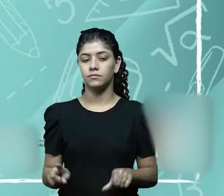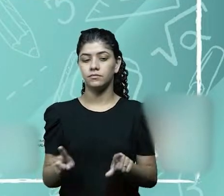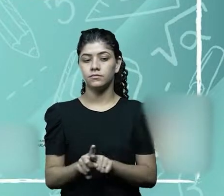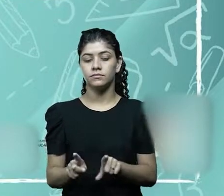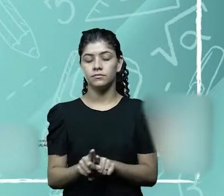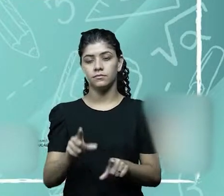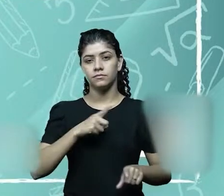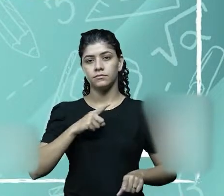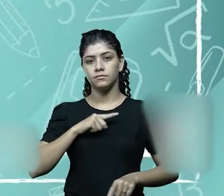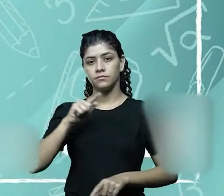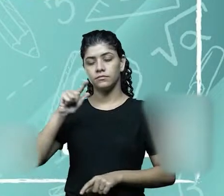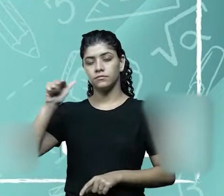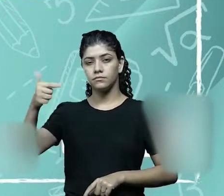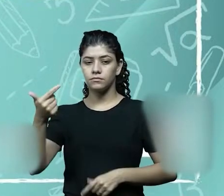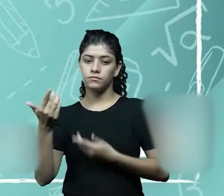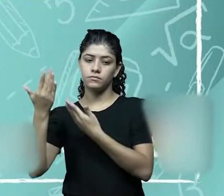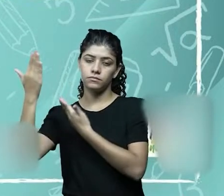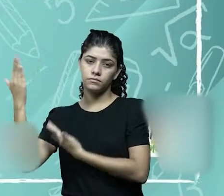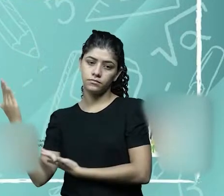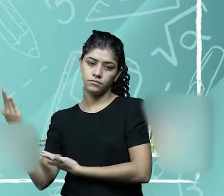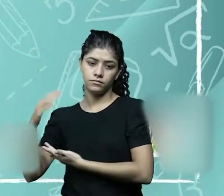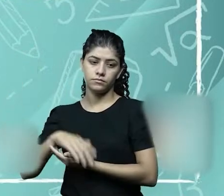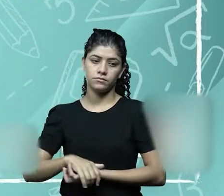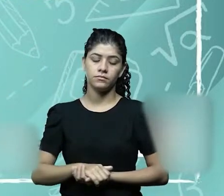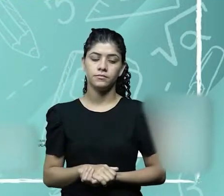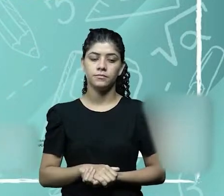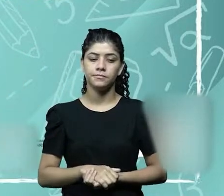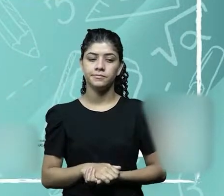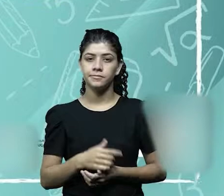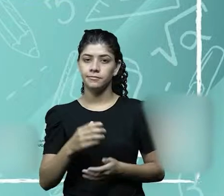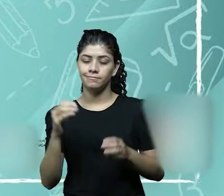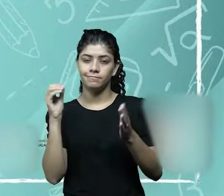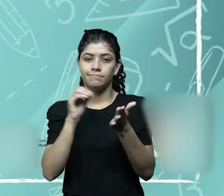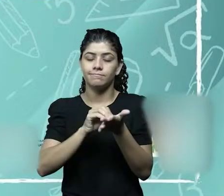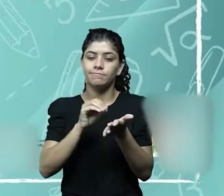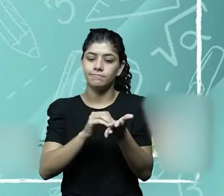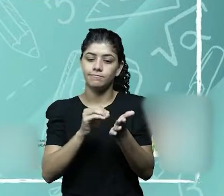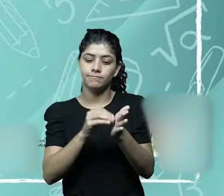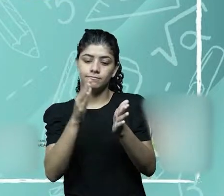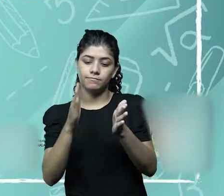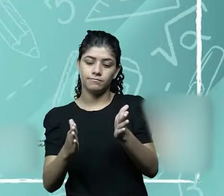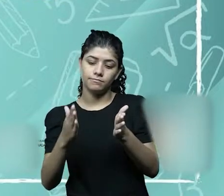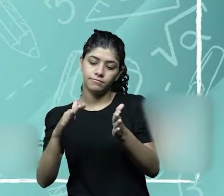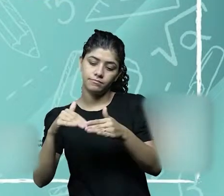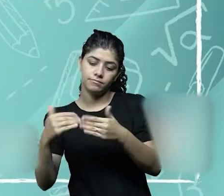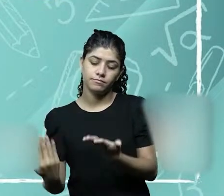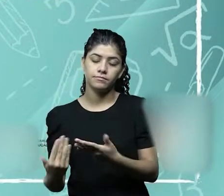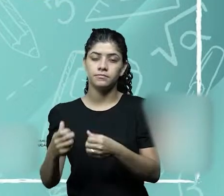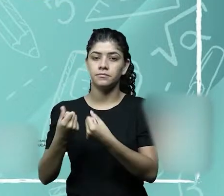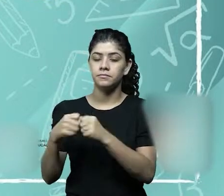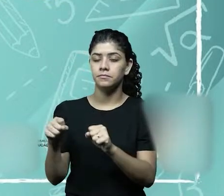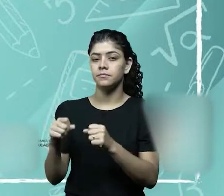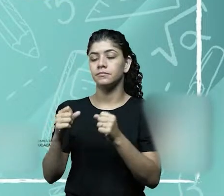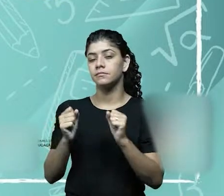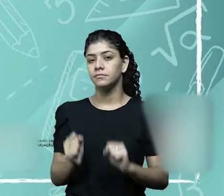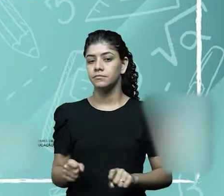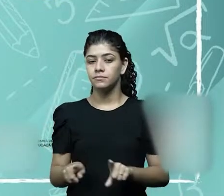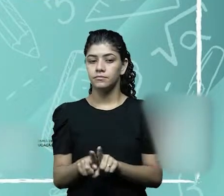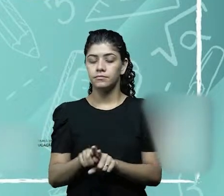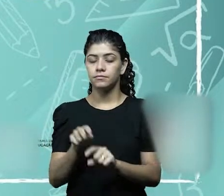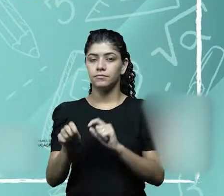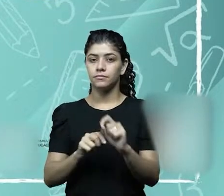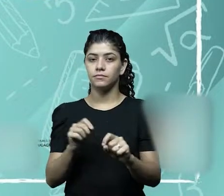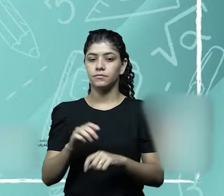temos também uma outra forma de medir, caso a sua régua esteja faltando uma parte ou esteja apagada. Então você pode pegar